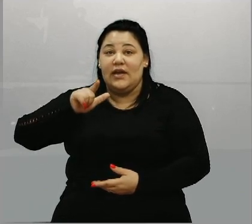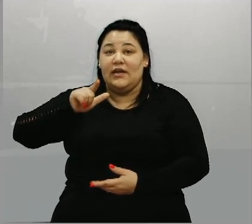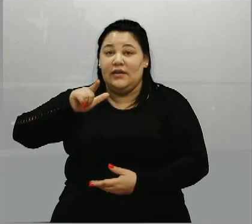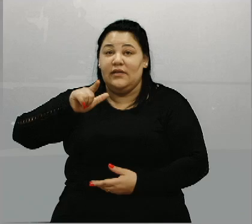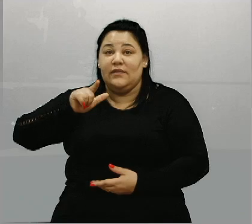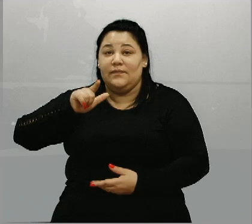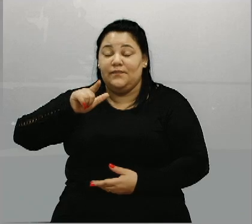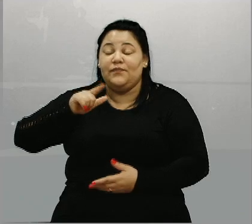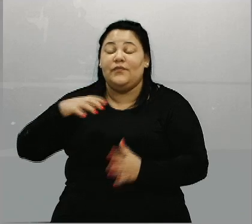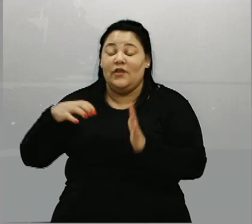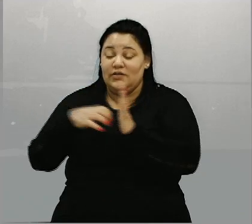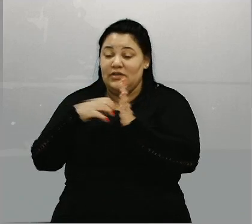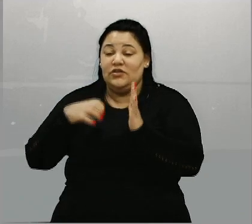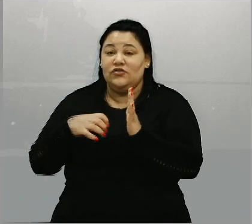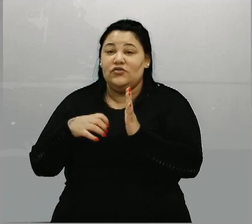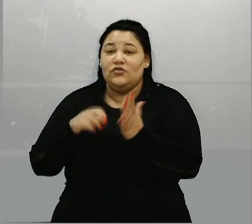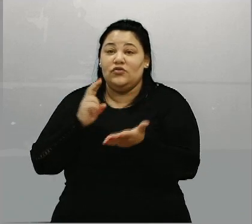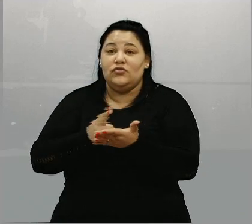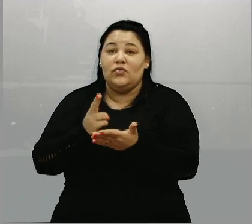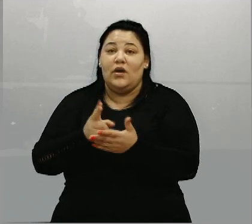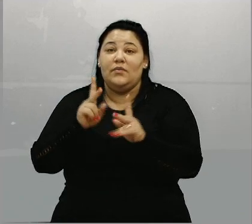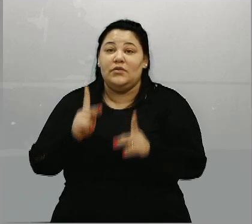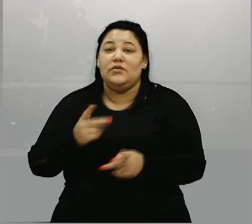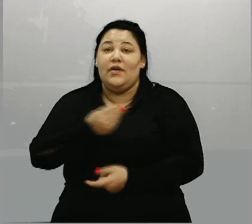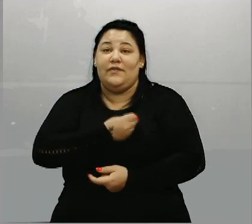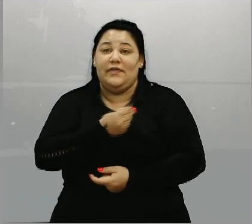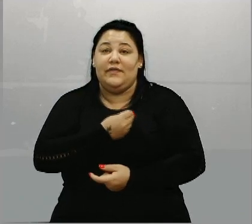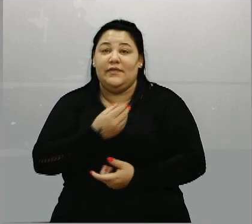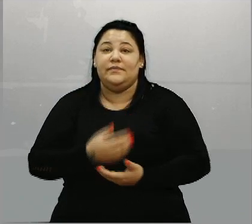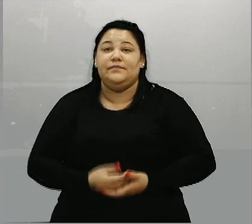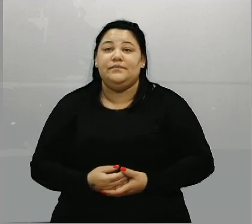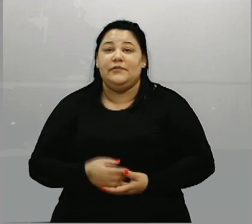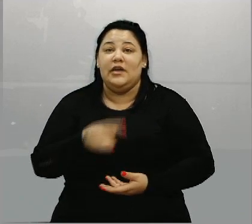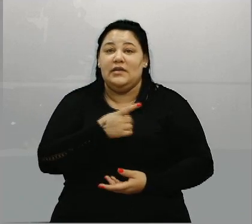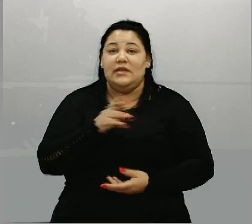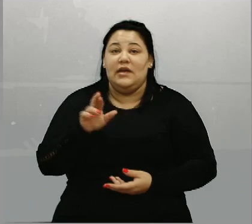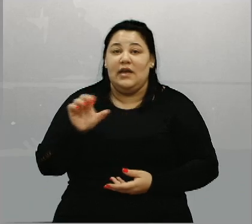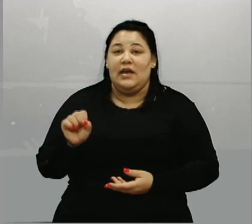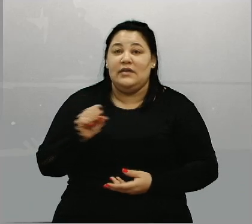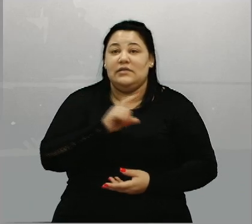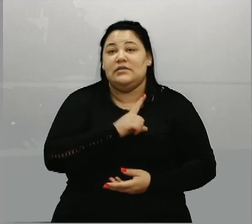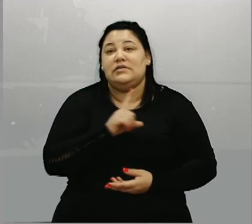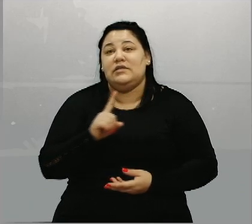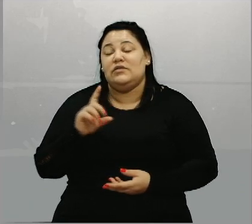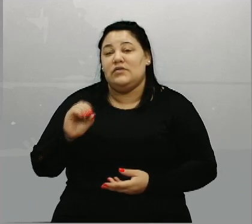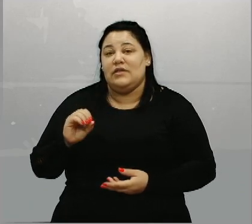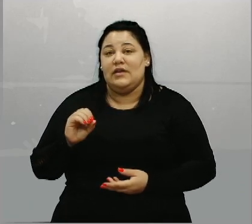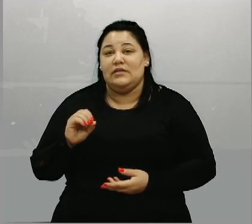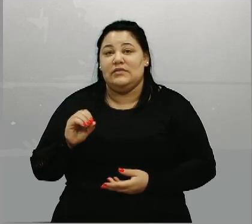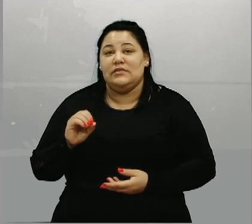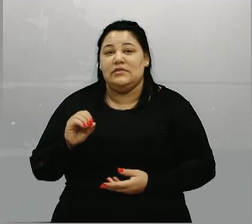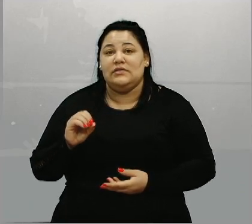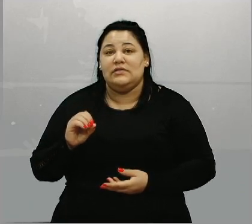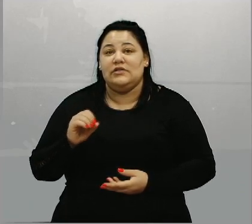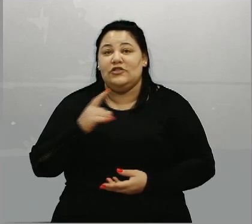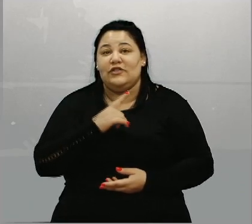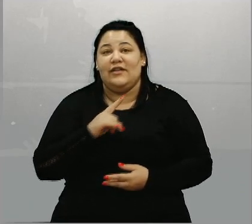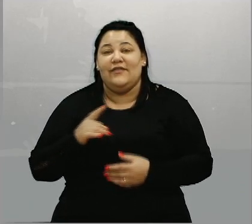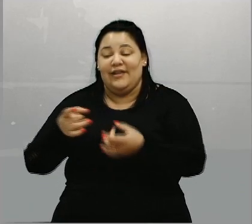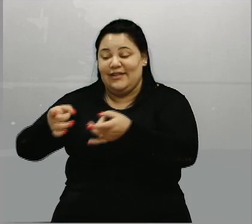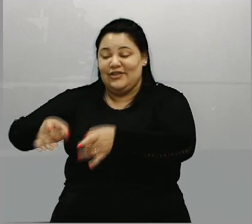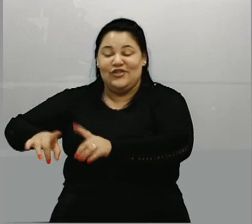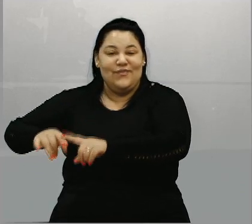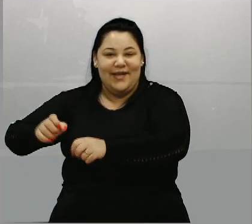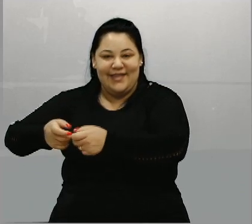acidente vivas. Essa aqui é a RS 110. Nós estávamos descarregando nosso material na Rota